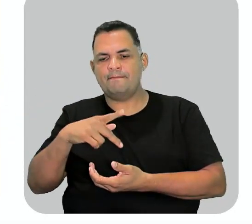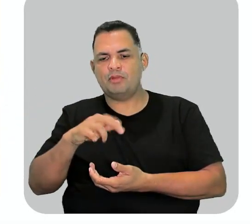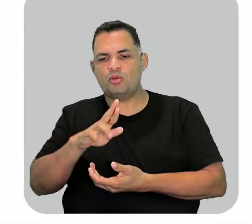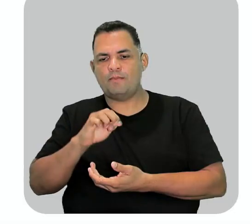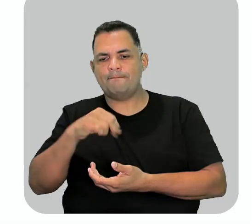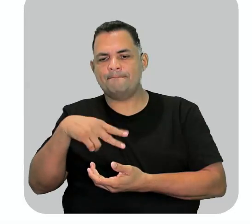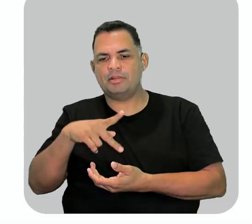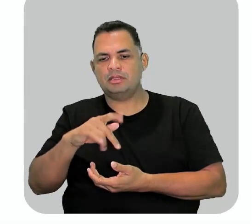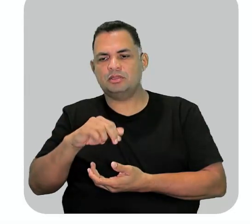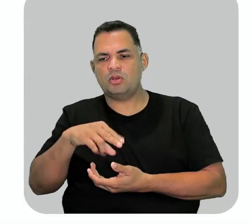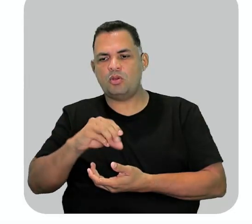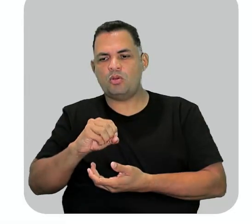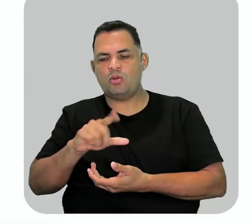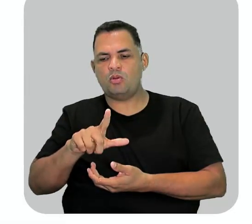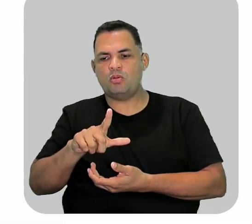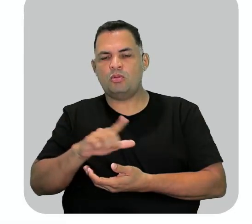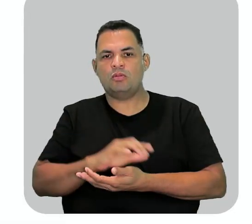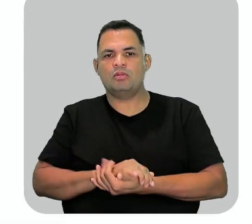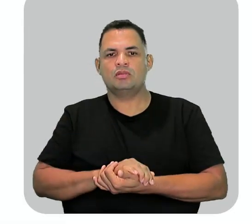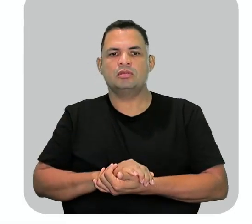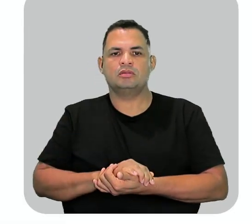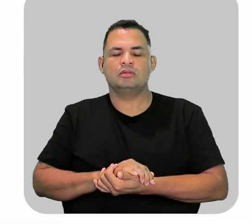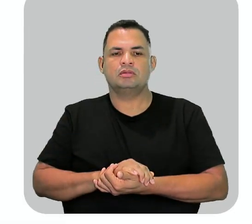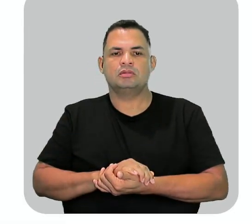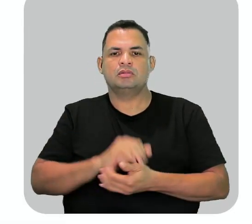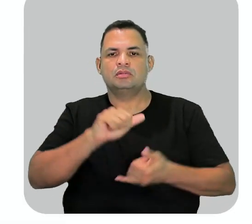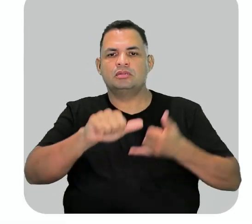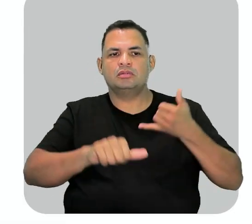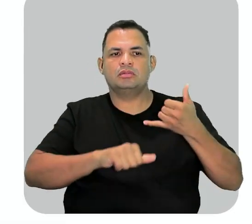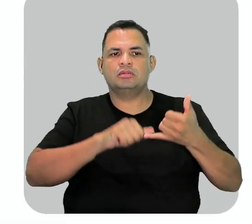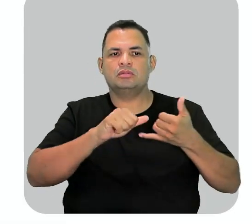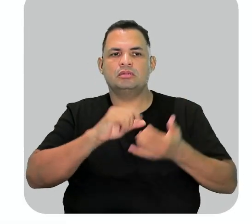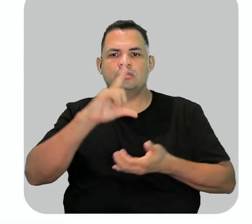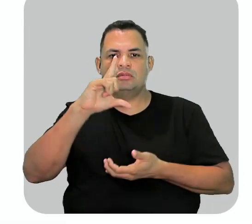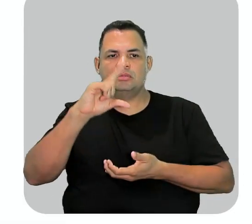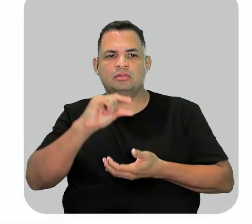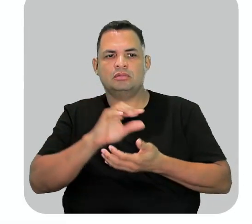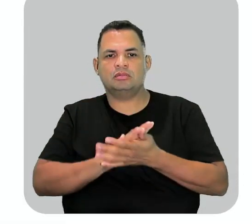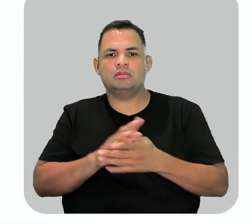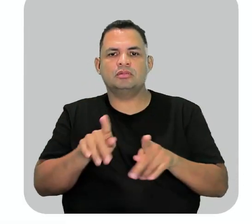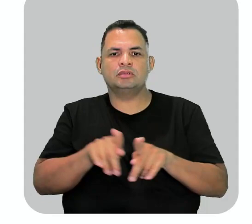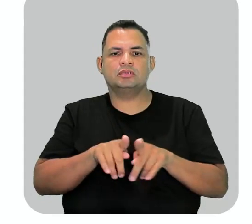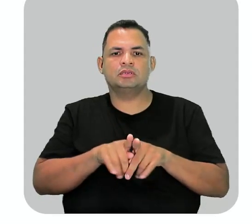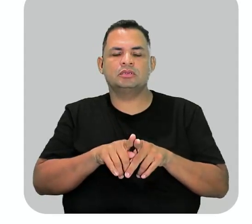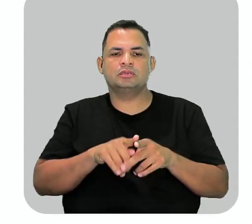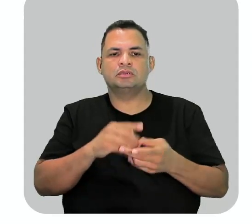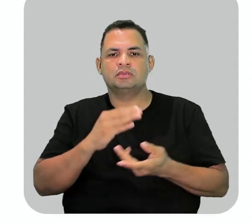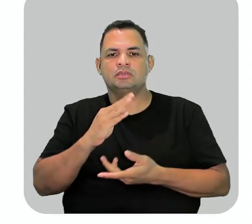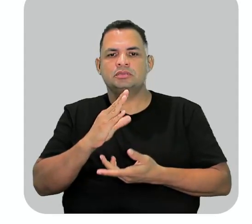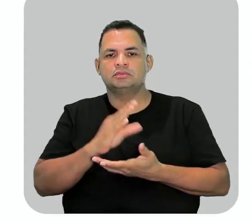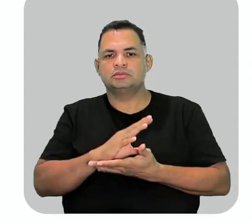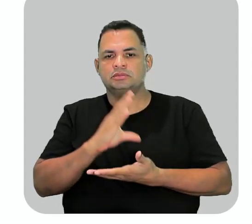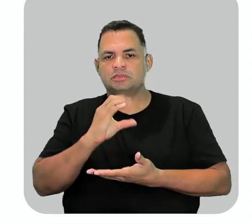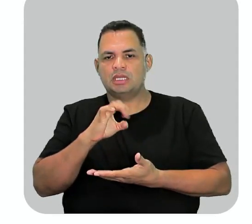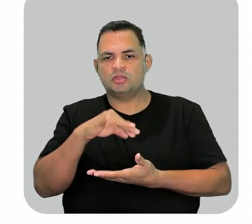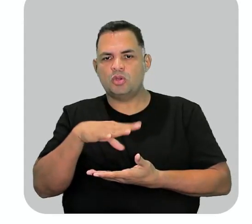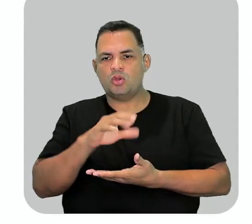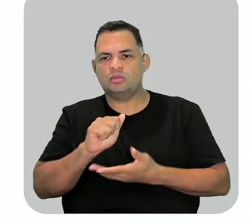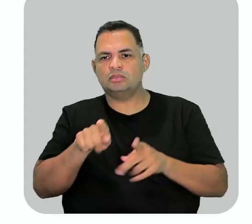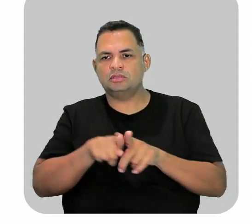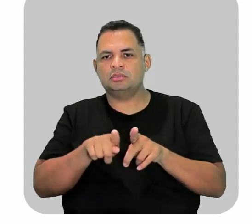2-metil-2-propanol. Nas reações de redução, que ocorre tanto na cetona quanto nos aldeídos,